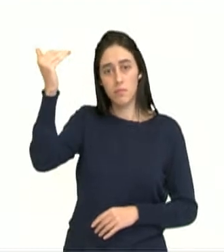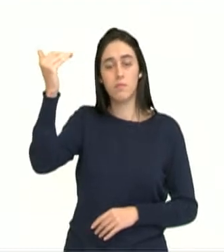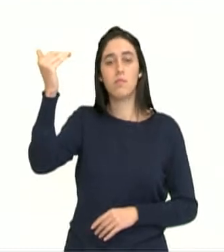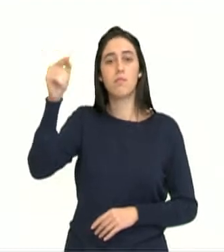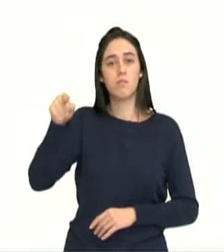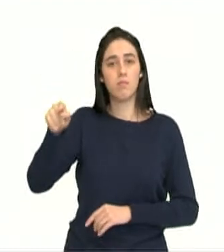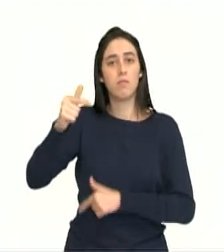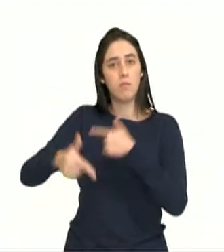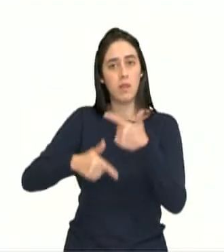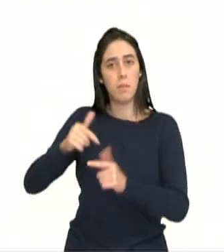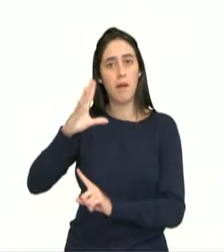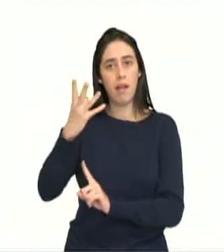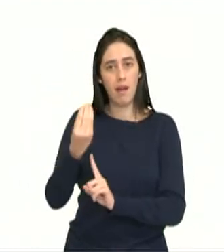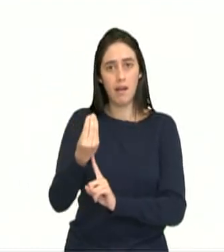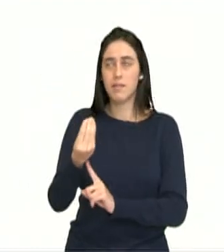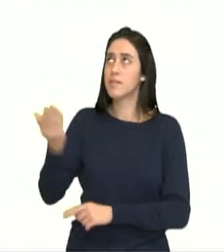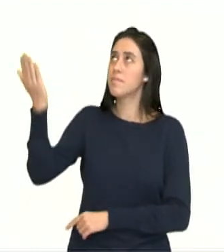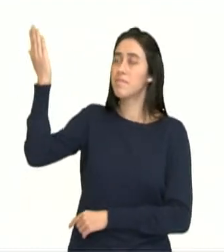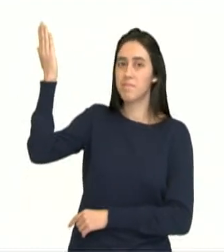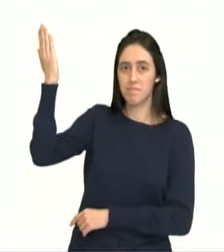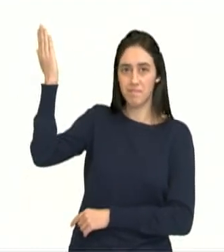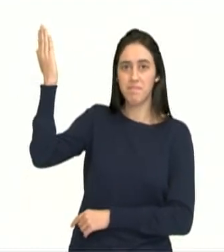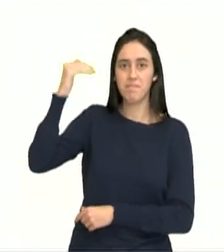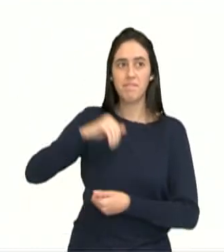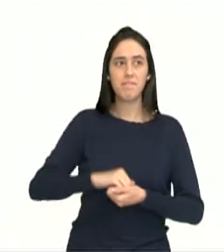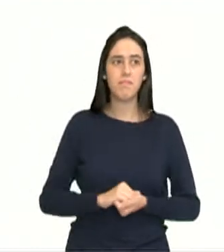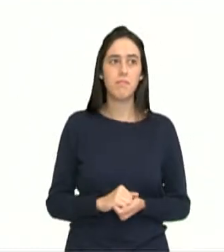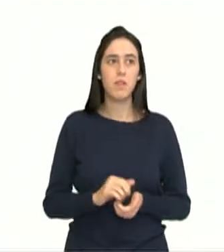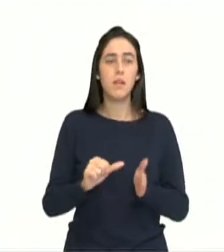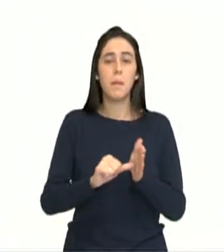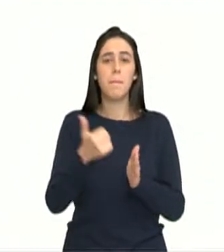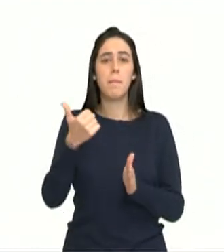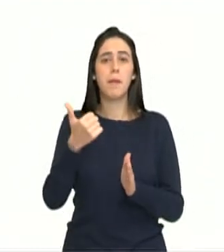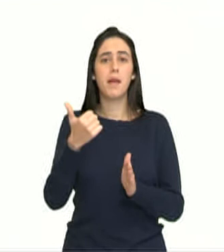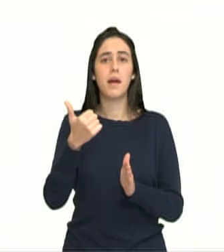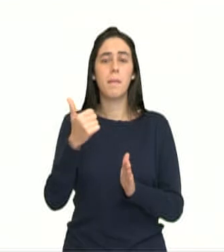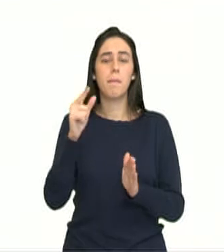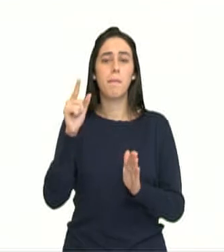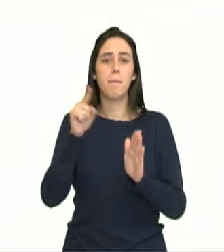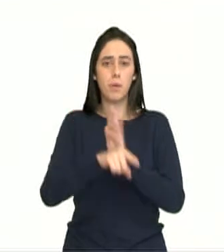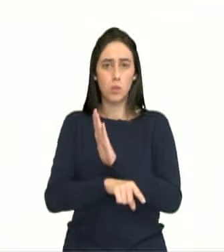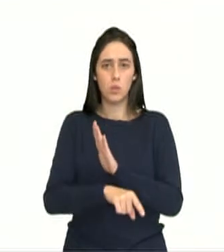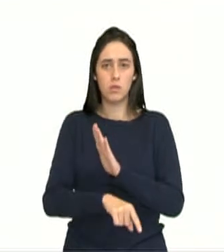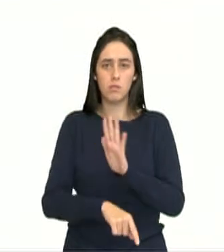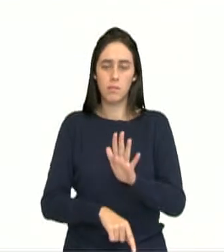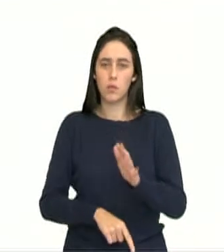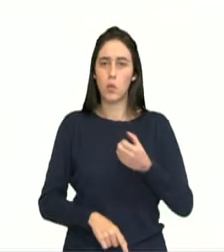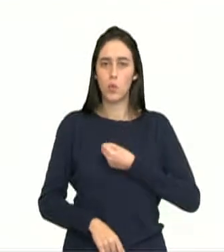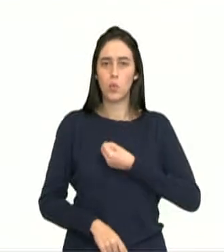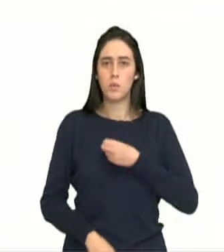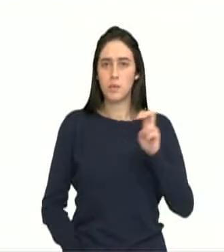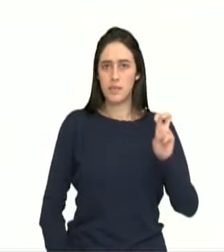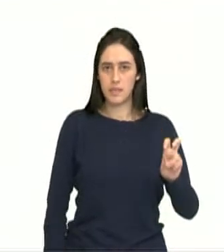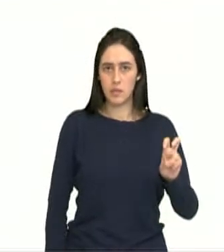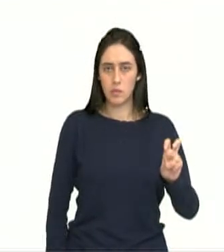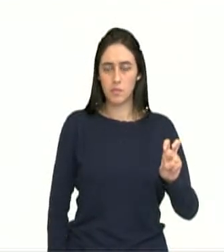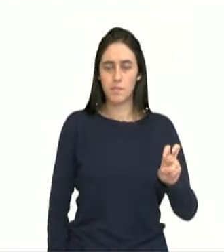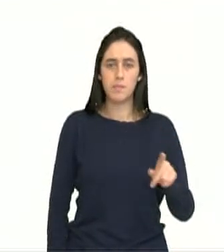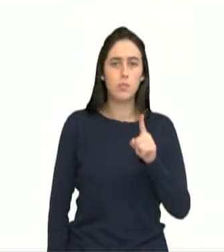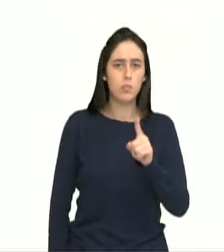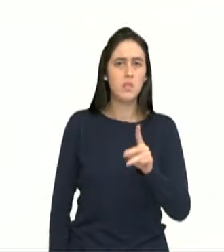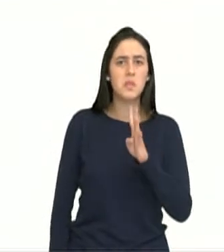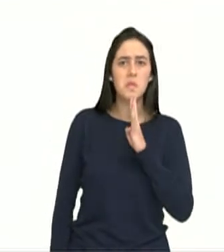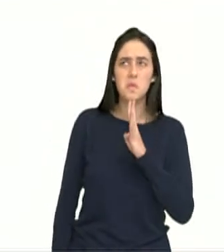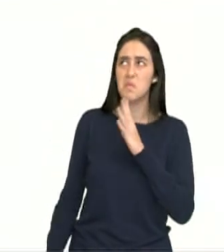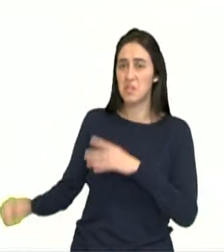aí, o nosso Rimon Guimarães. Tá? A primeira questão, né? Aliás, a quinta questão é: do you know Rimon Guimarães? Né? Você